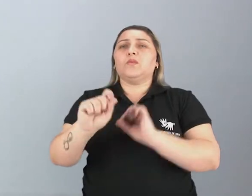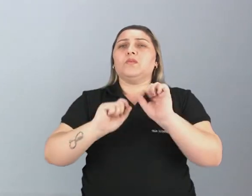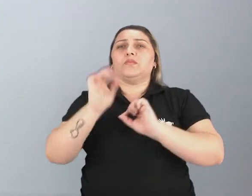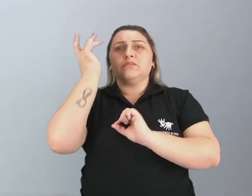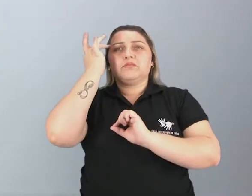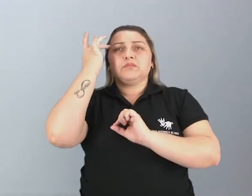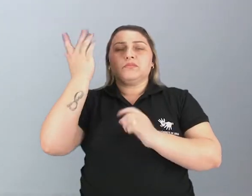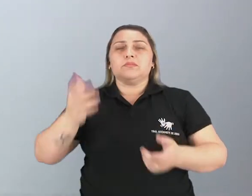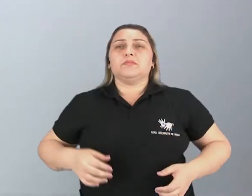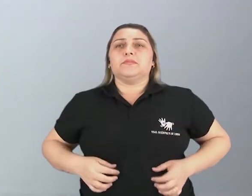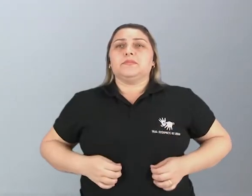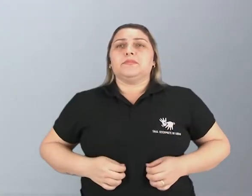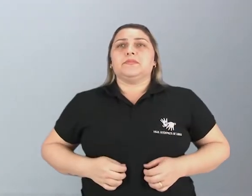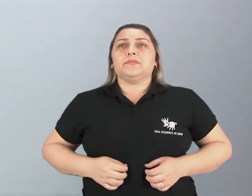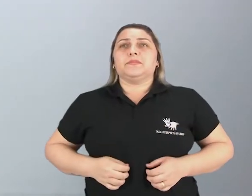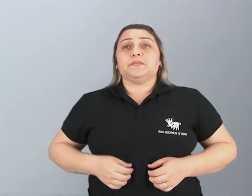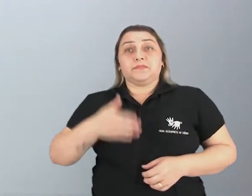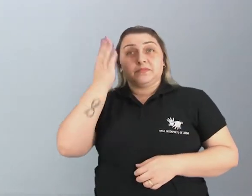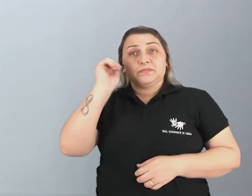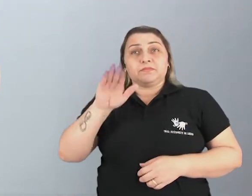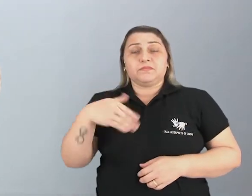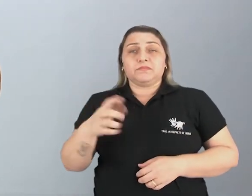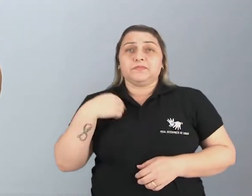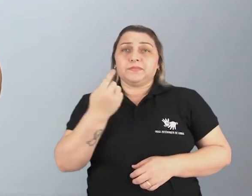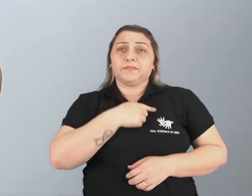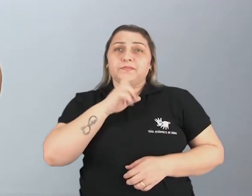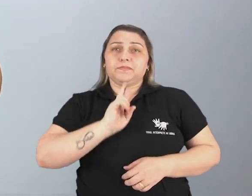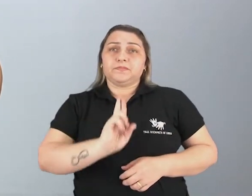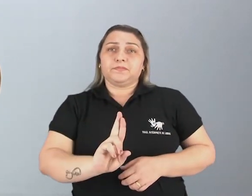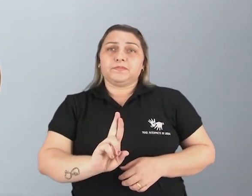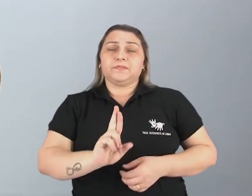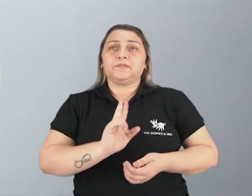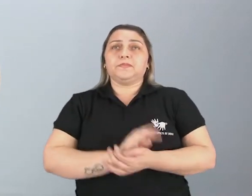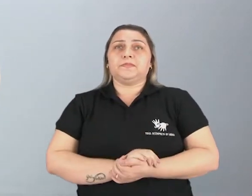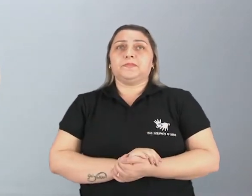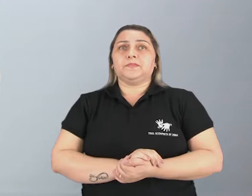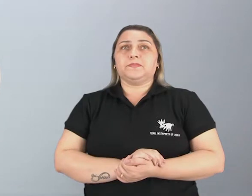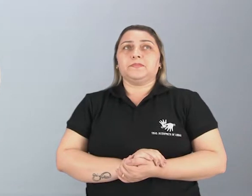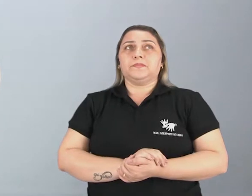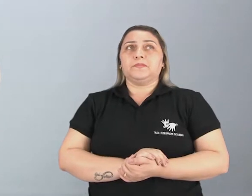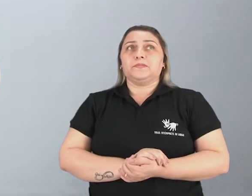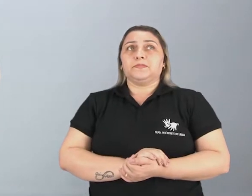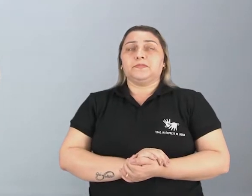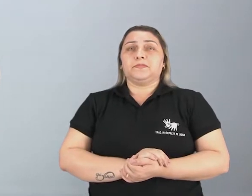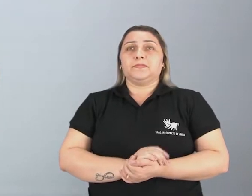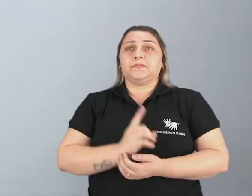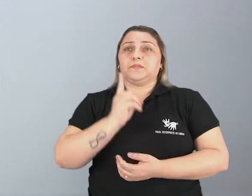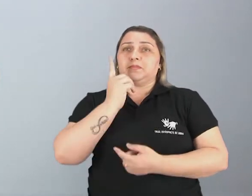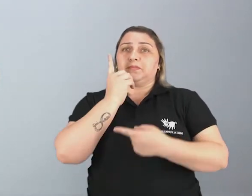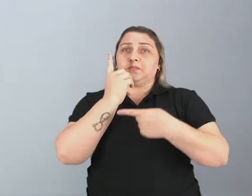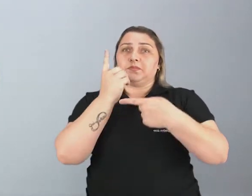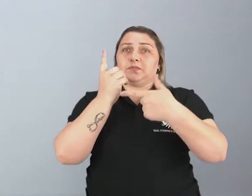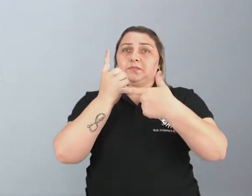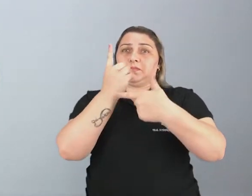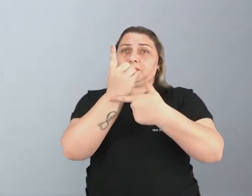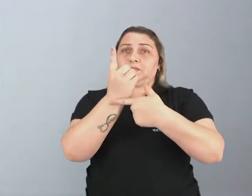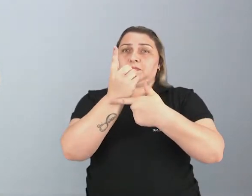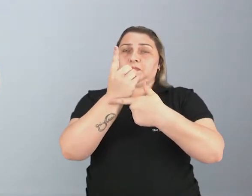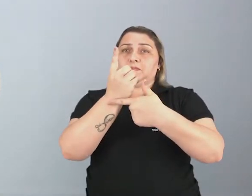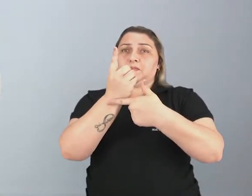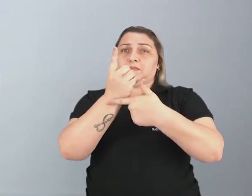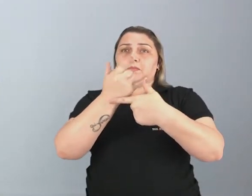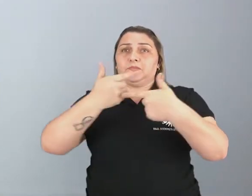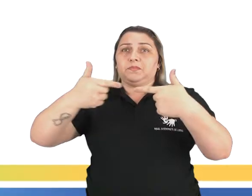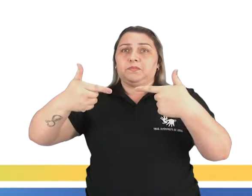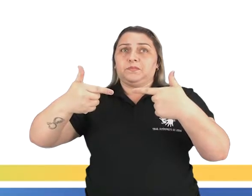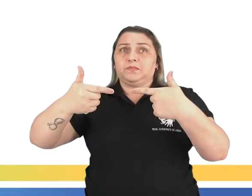acham? Então, sabe qual é a nossa resposta? É o 1 dividido por 2 que nós